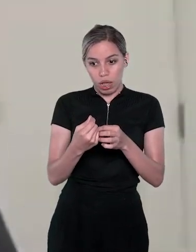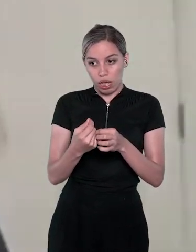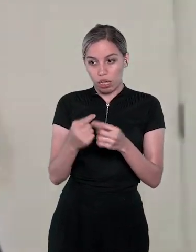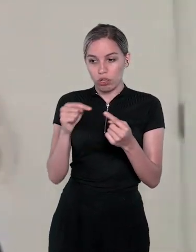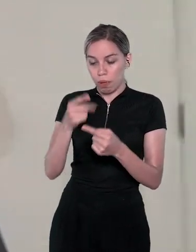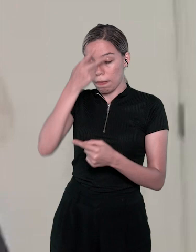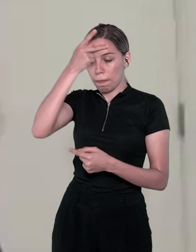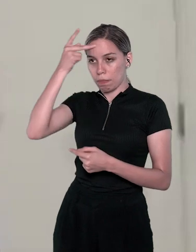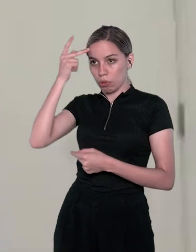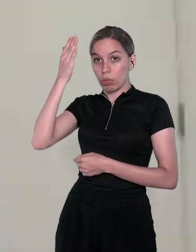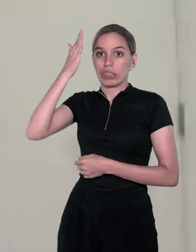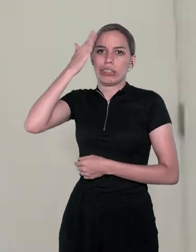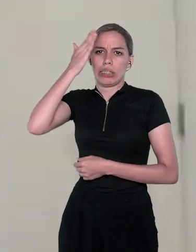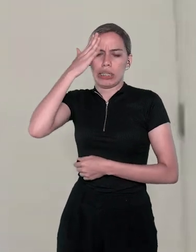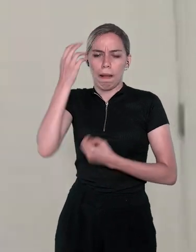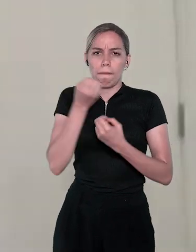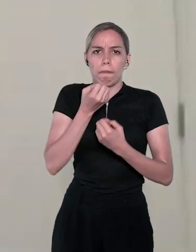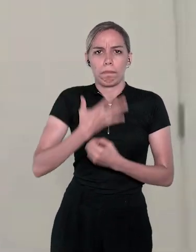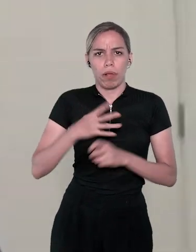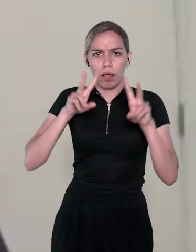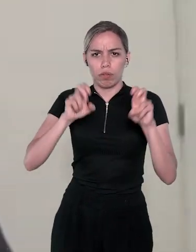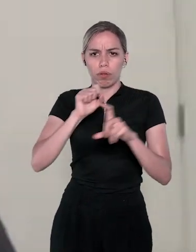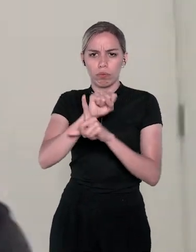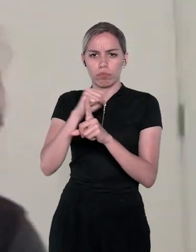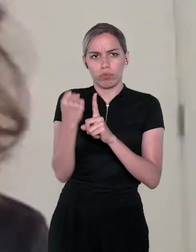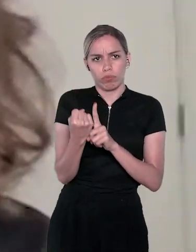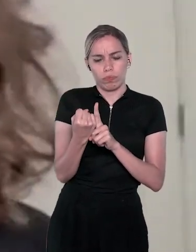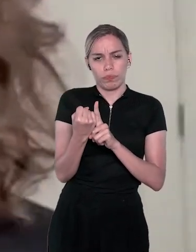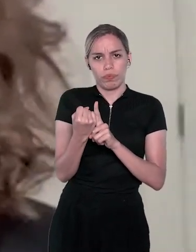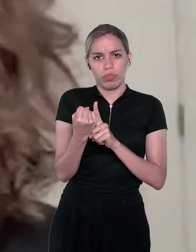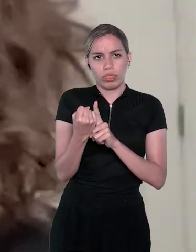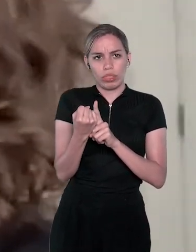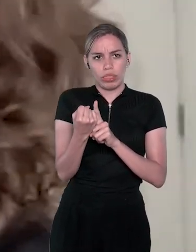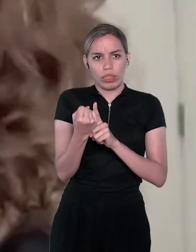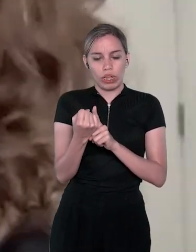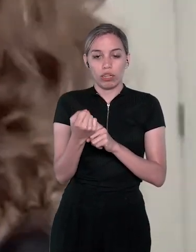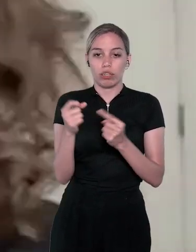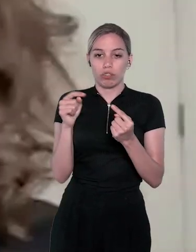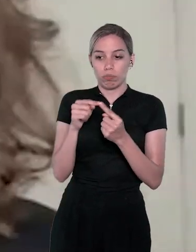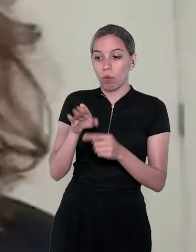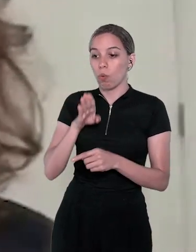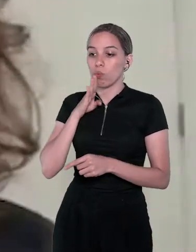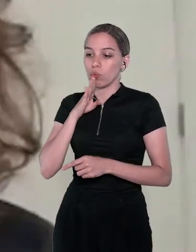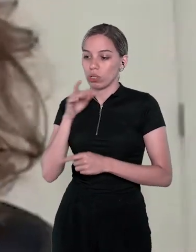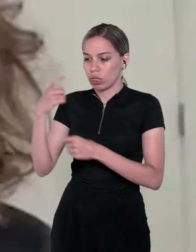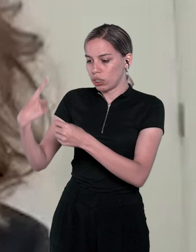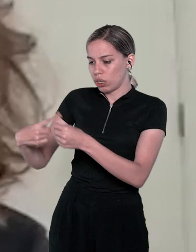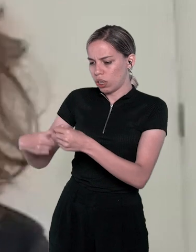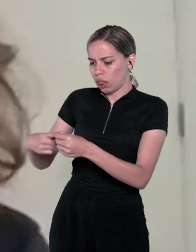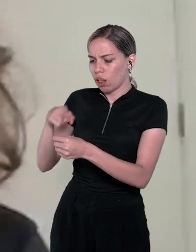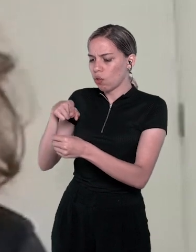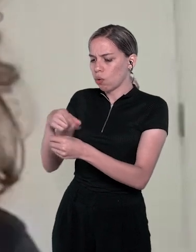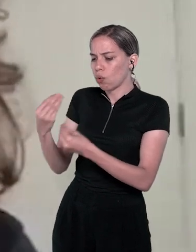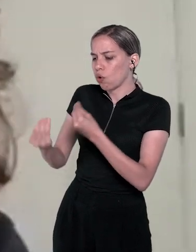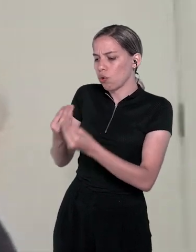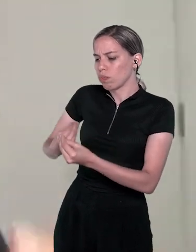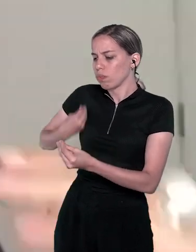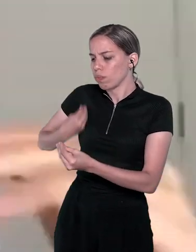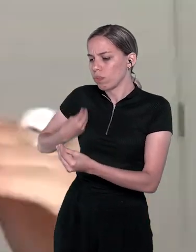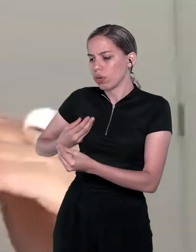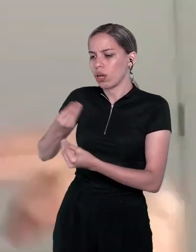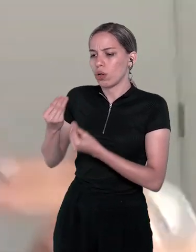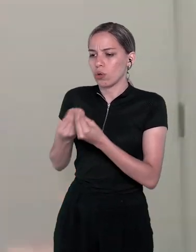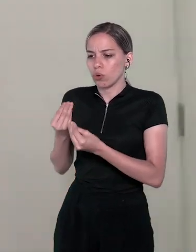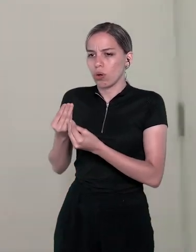ciência social, tem uma interrogação sobre, afinal, o que é a cidade, como ela opera, como é a sociedade,